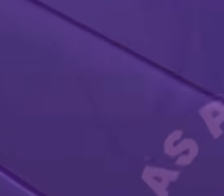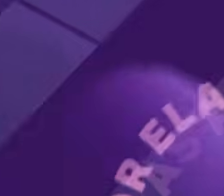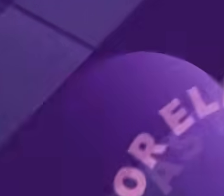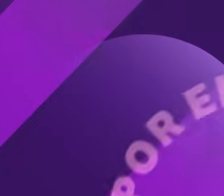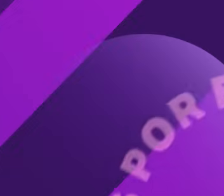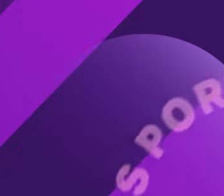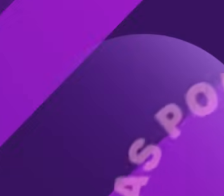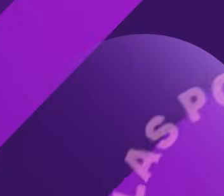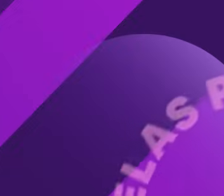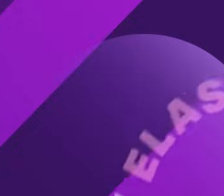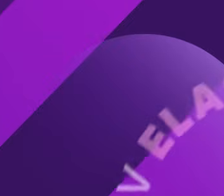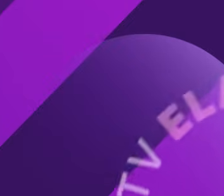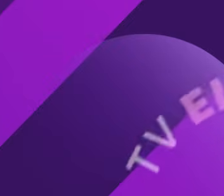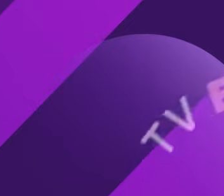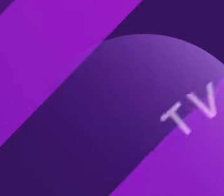importantes.